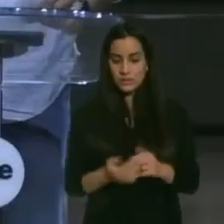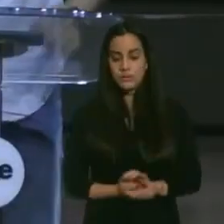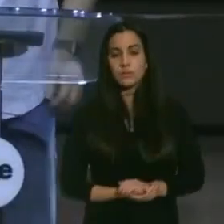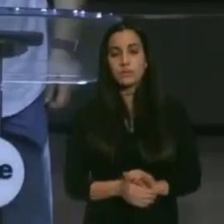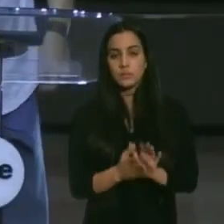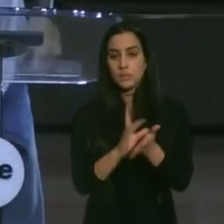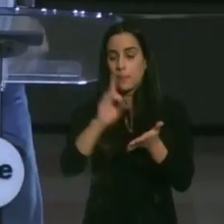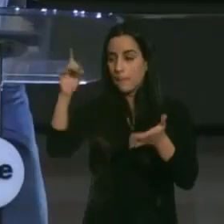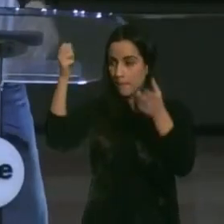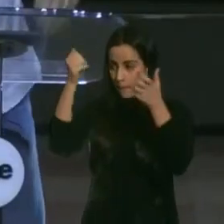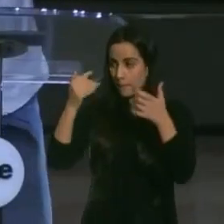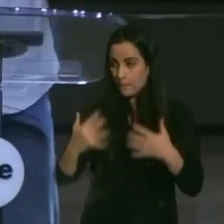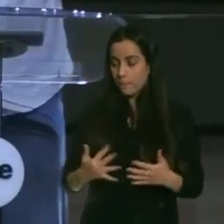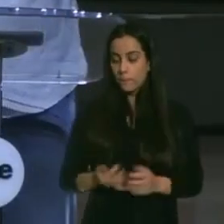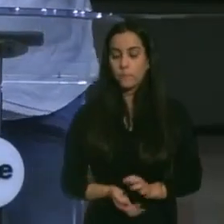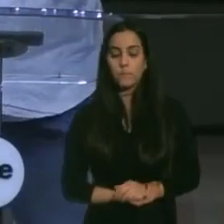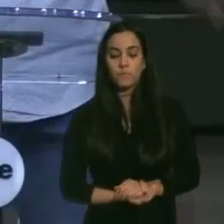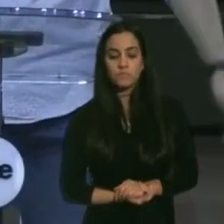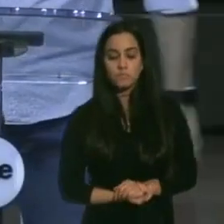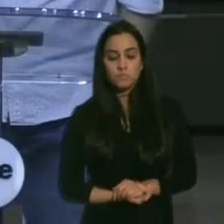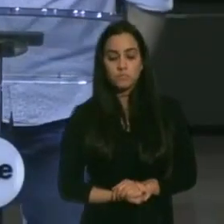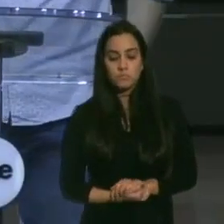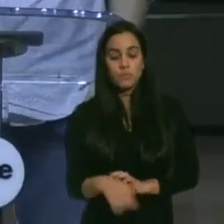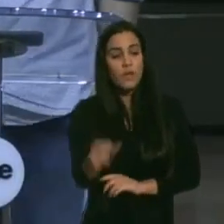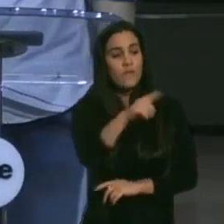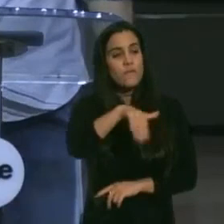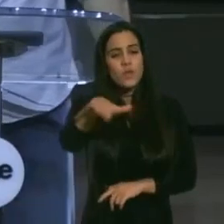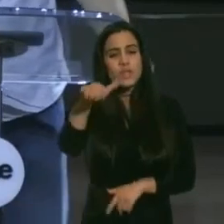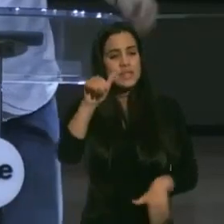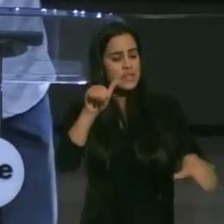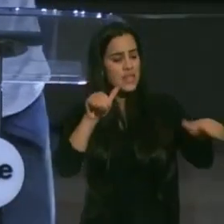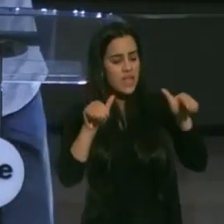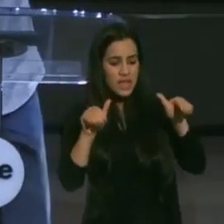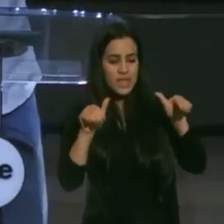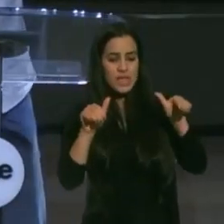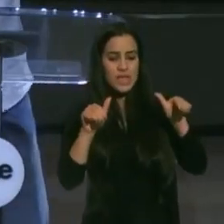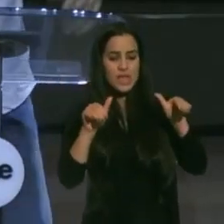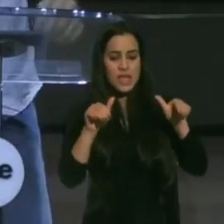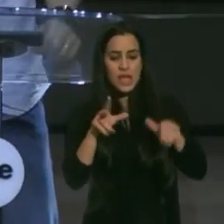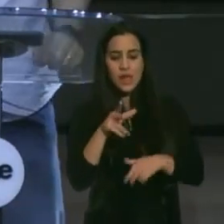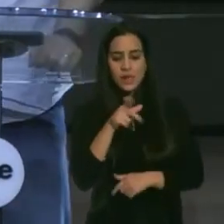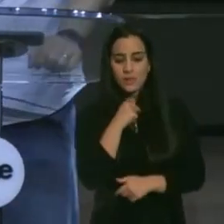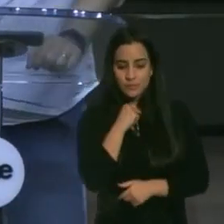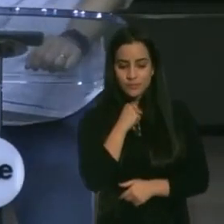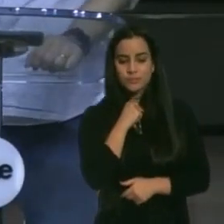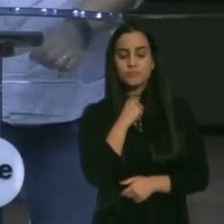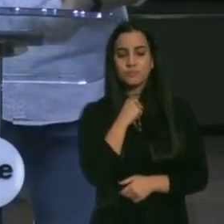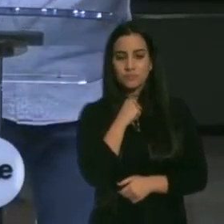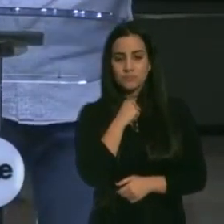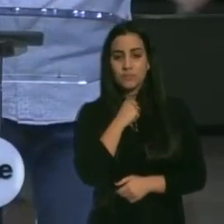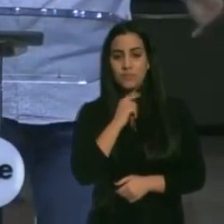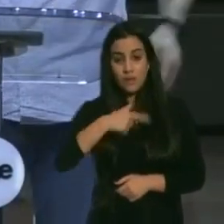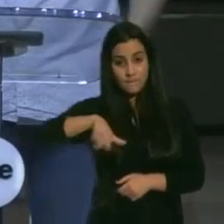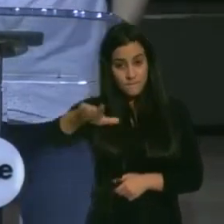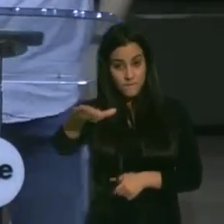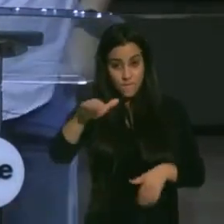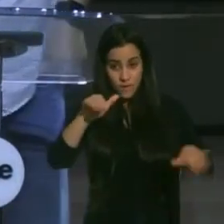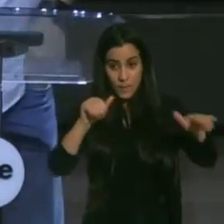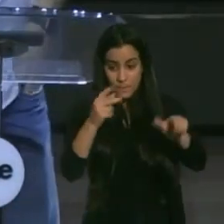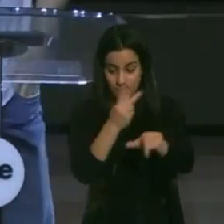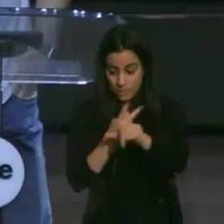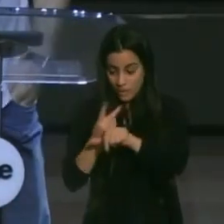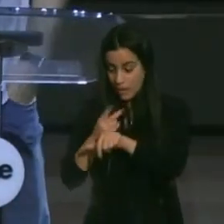a palavra do Senhor: venham todos vocês que estão com sede, venham às